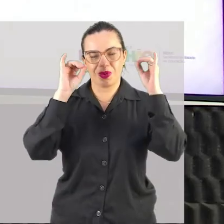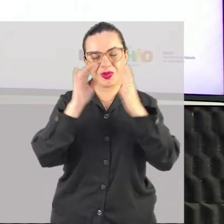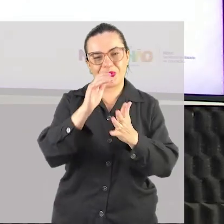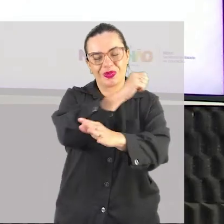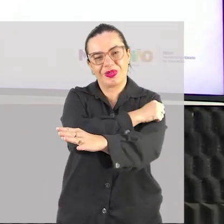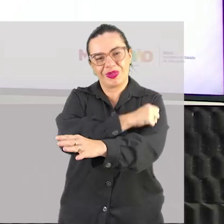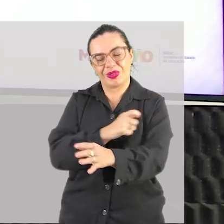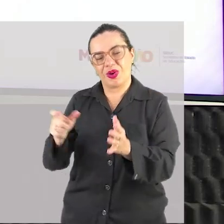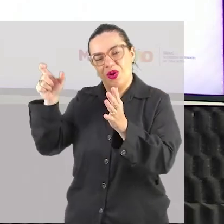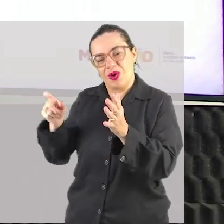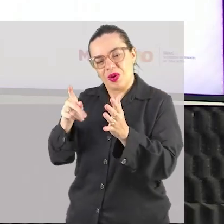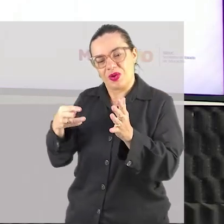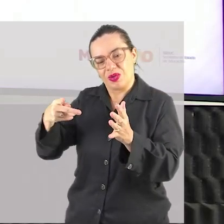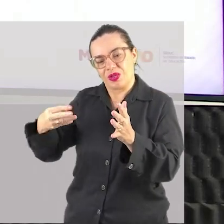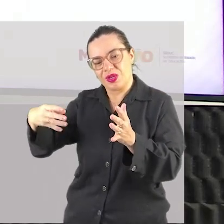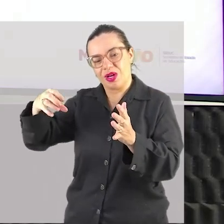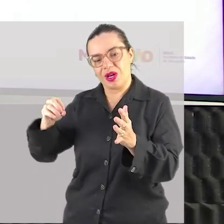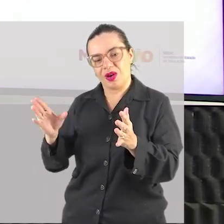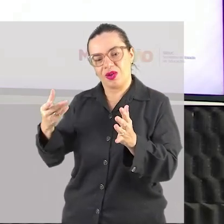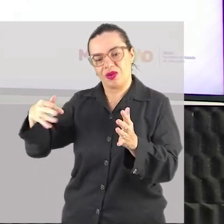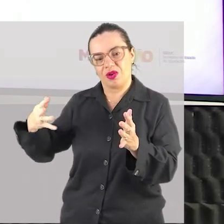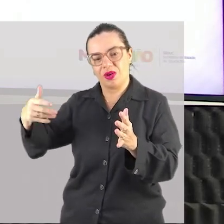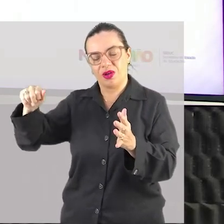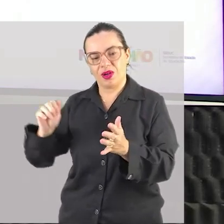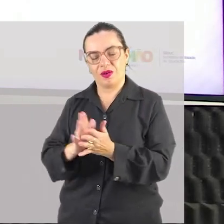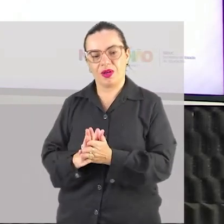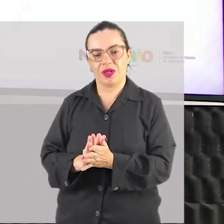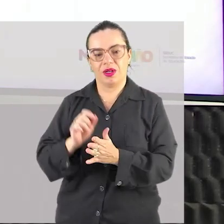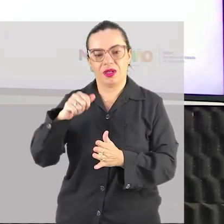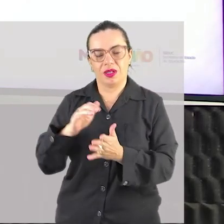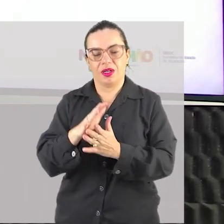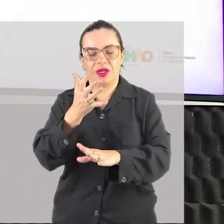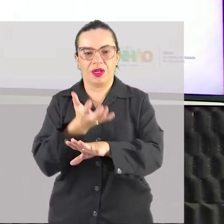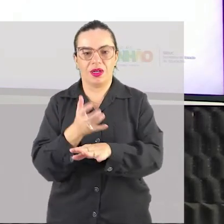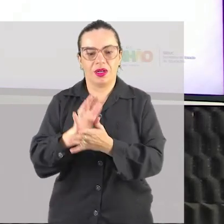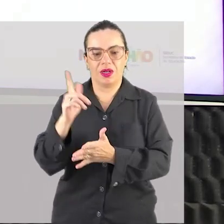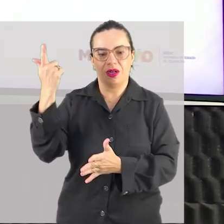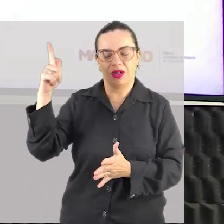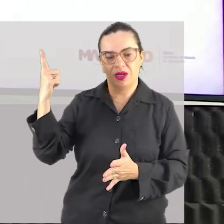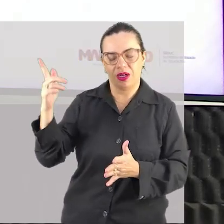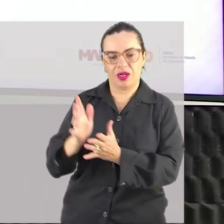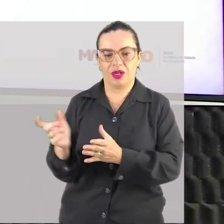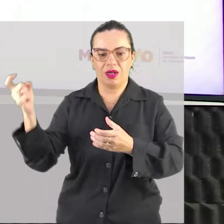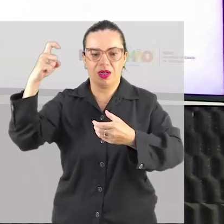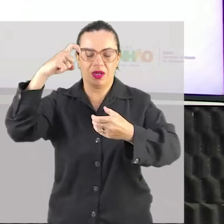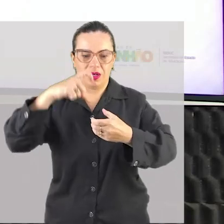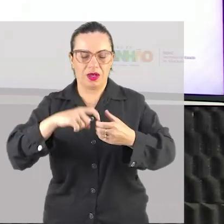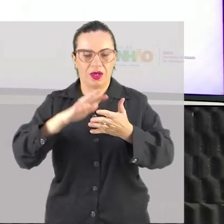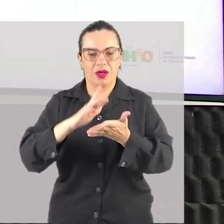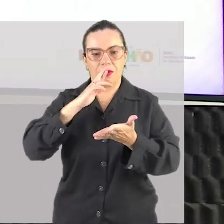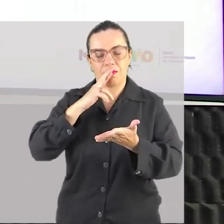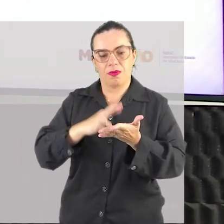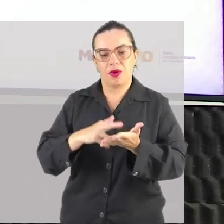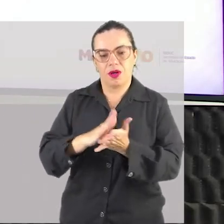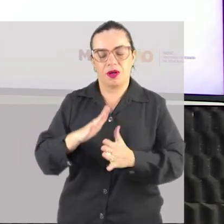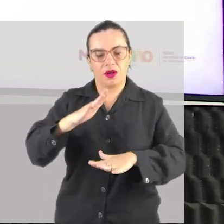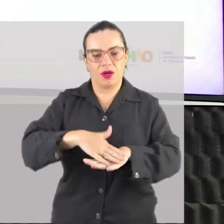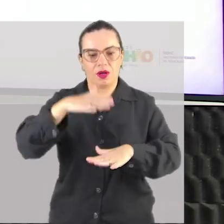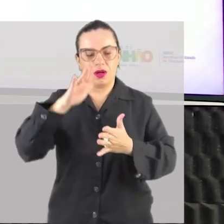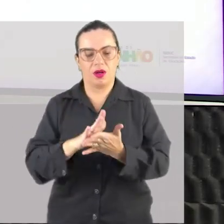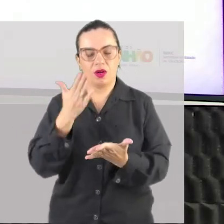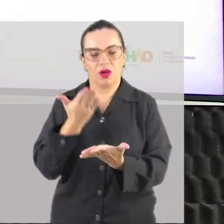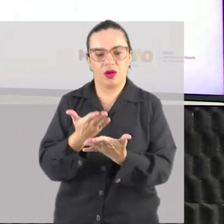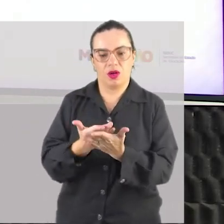fala pessoal Professor Saulo formiga geografia atualidades aqui de volta para mais uma aula com resolução de questões do